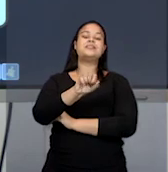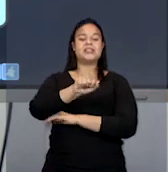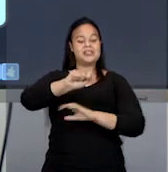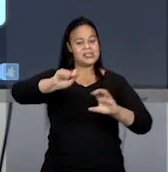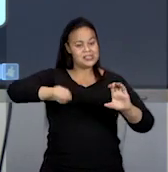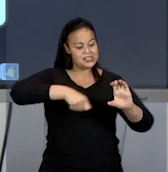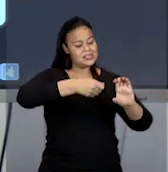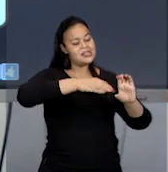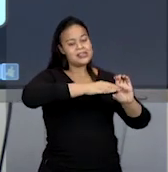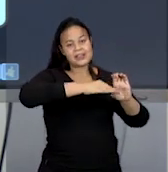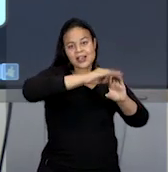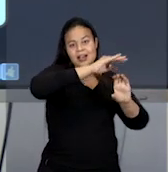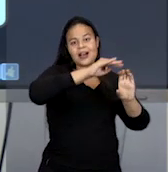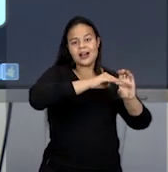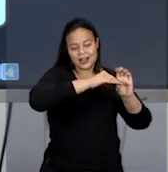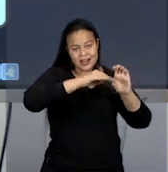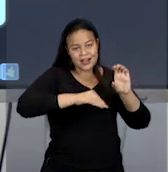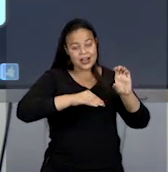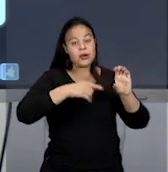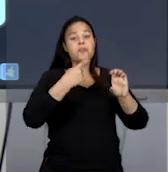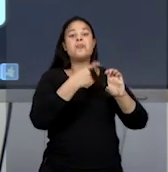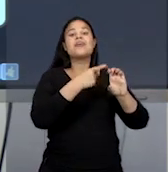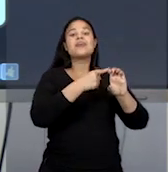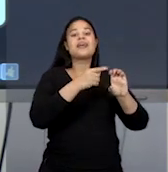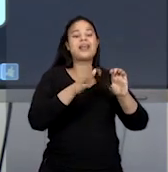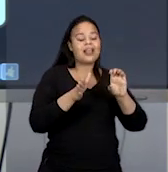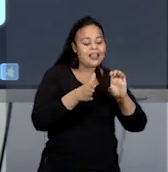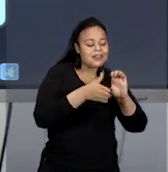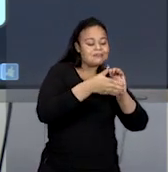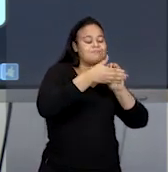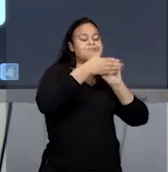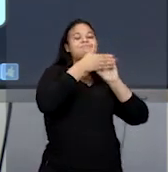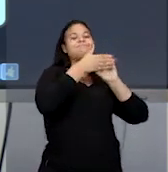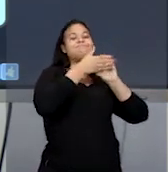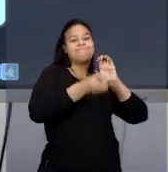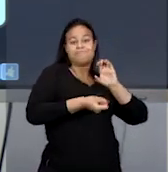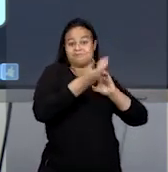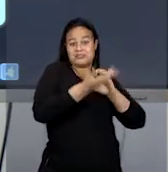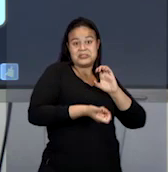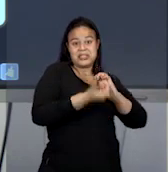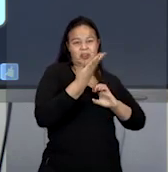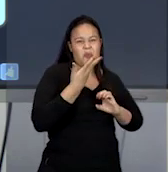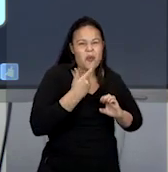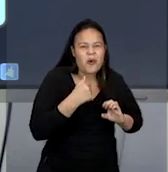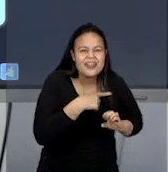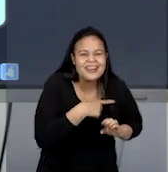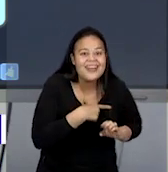ele inibe a produção de coloração das